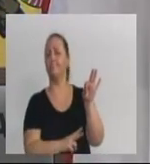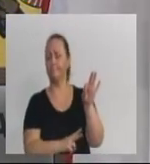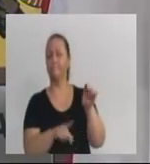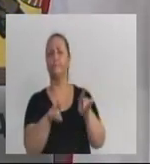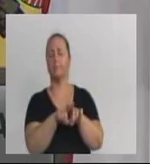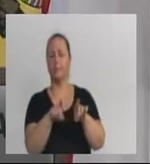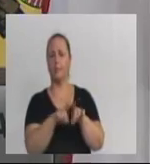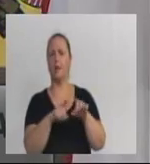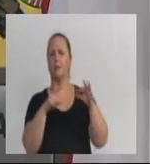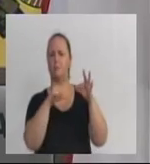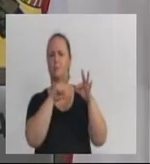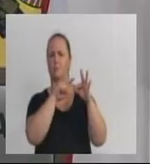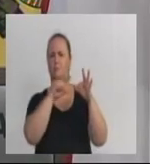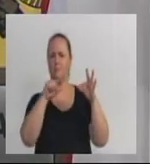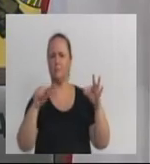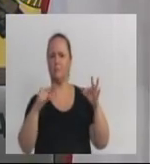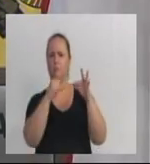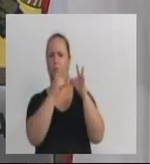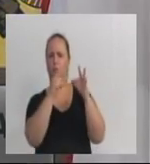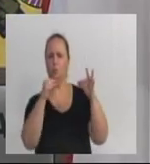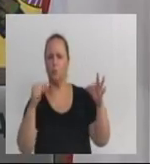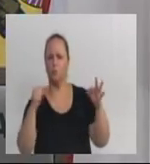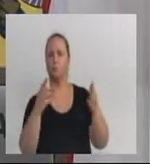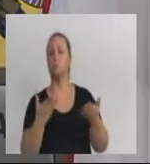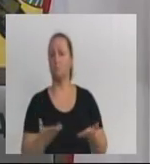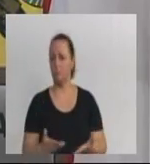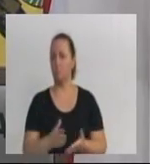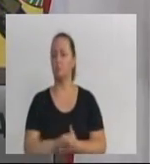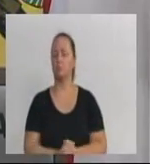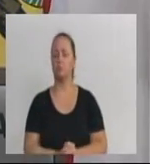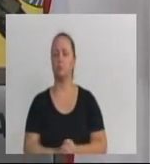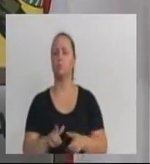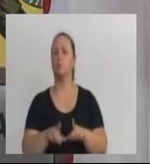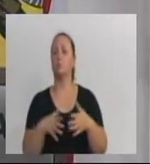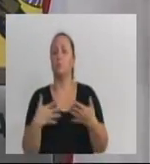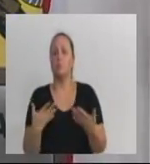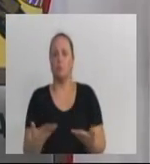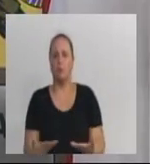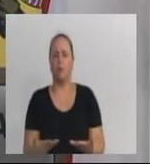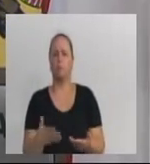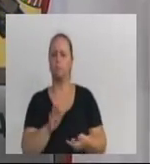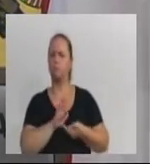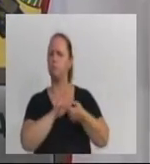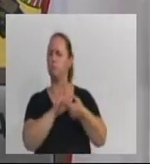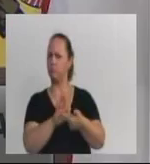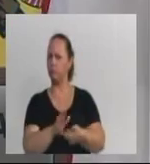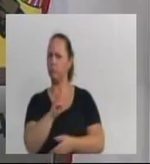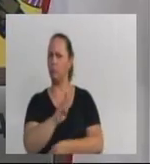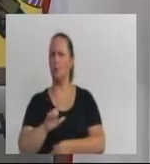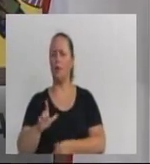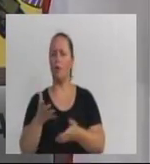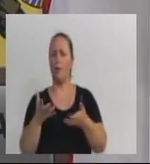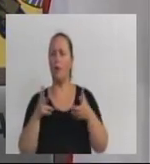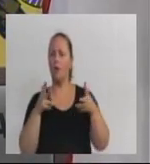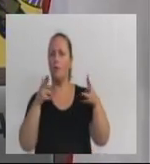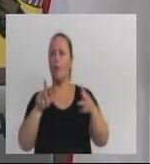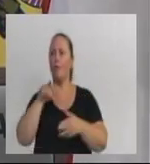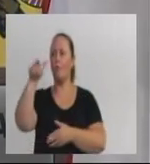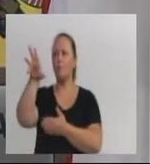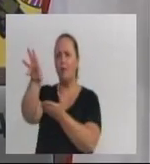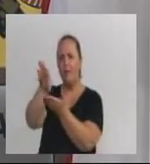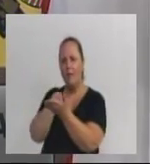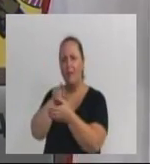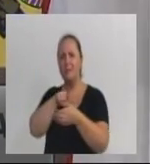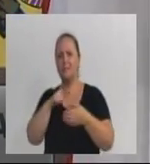zika e do chikungunya. Então, a exemplo do que fazem outras cidades, nós gostaríamos que Blumenau tivesse uma política pública permanente